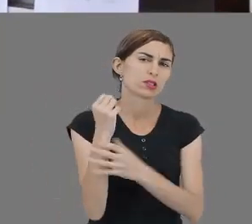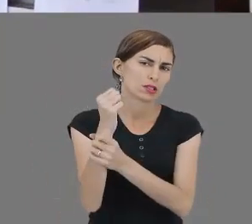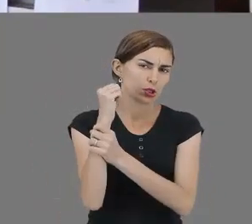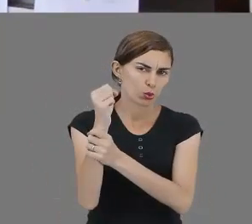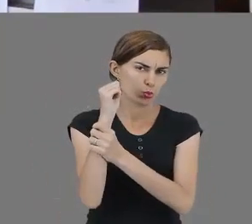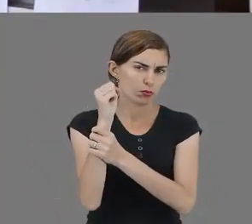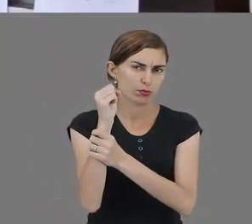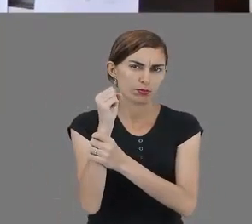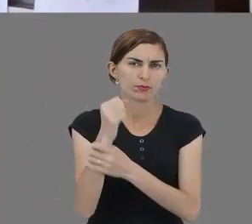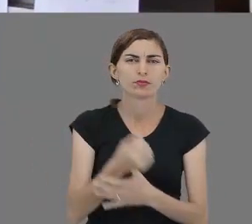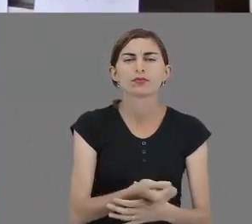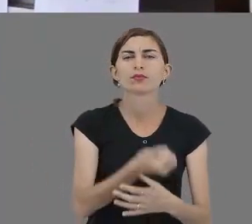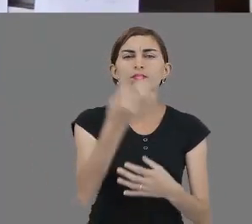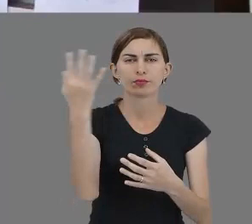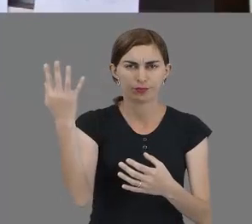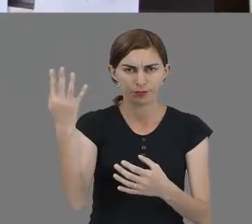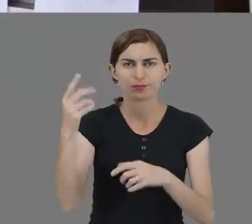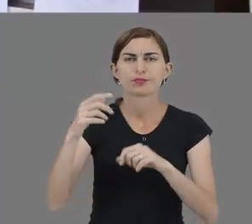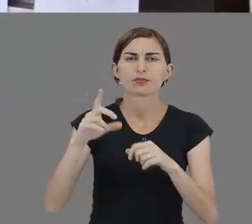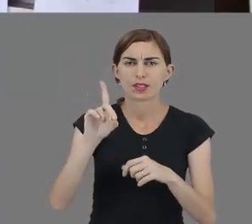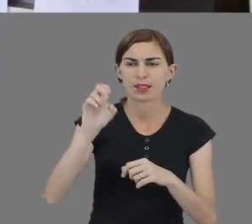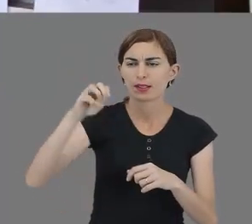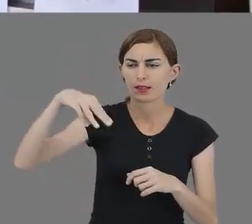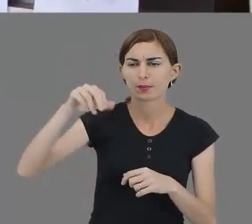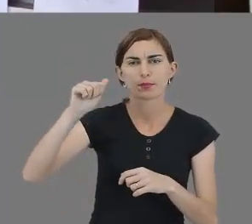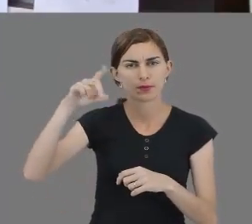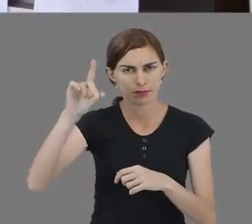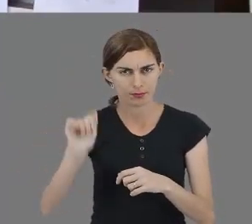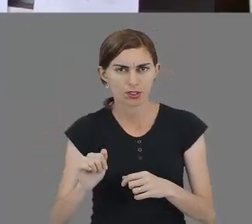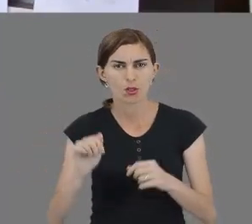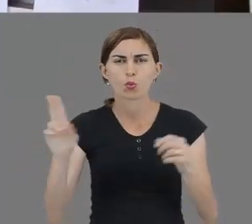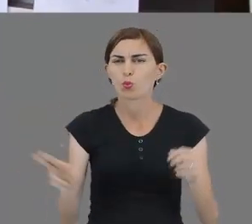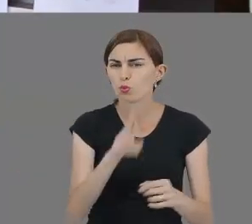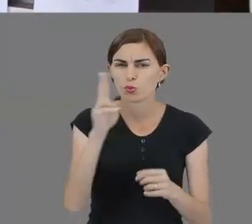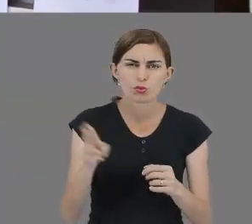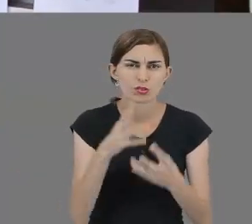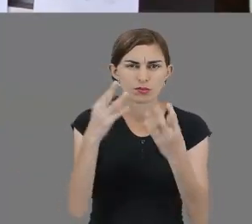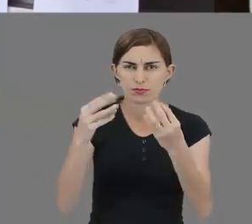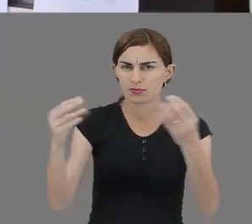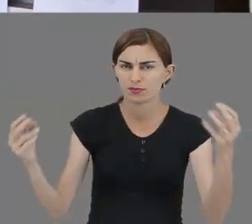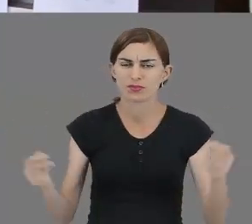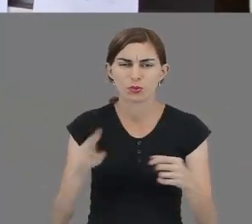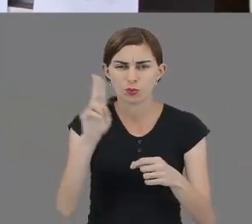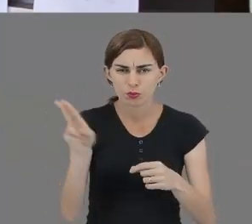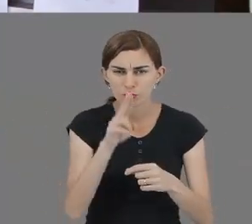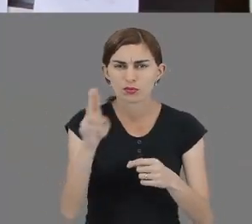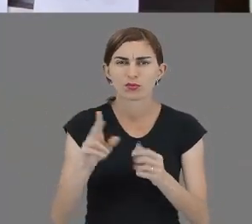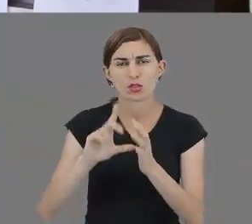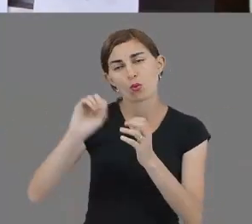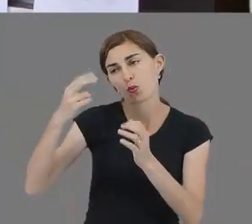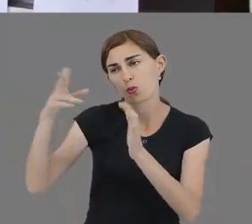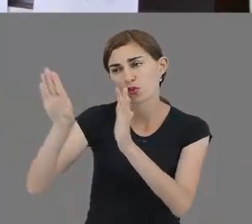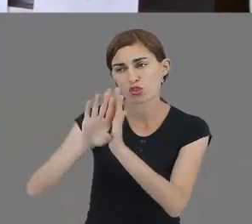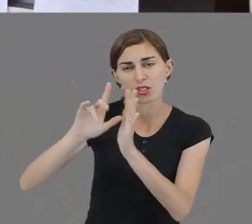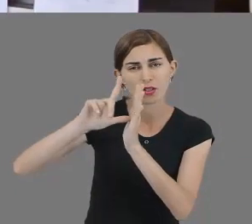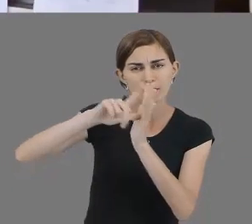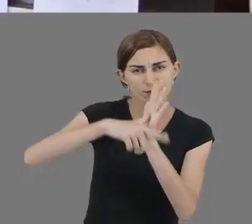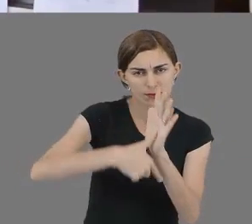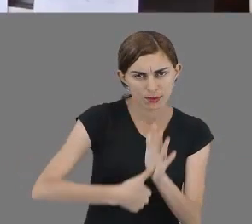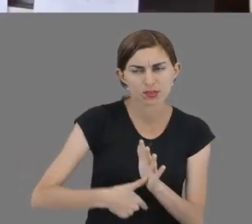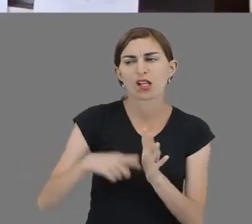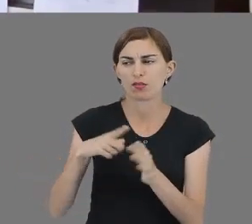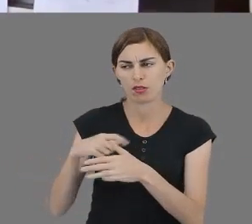quantidade suficiente para atender a sua demanda no caso de um consumo excessivo ou no caso de um atraso em